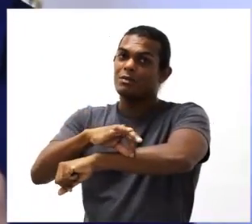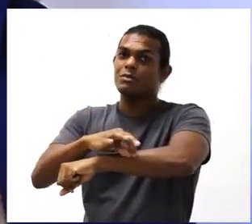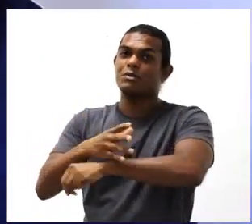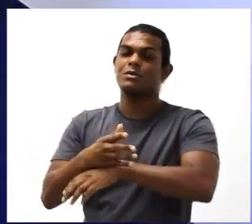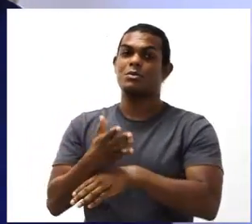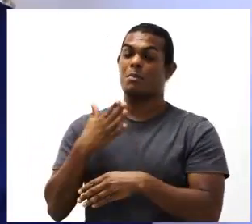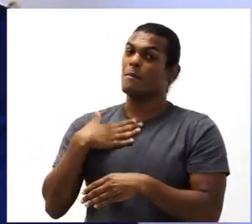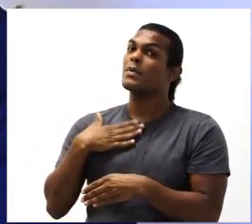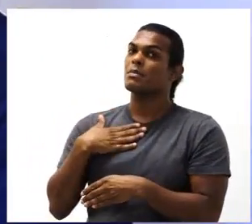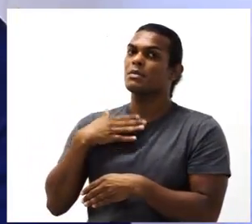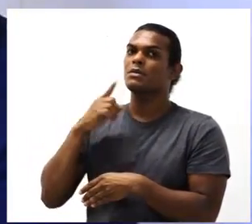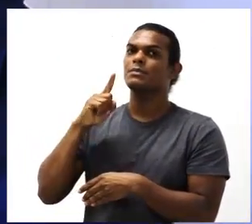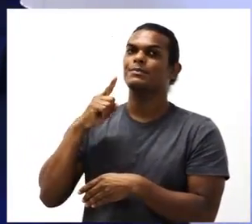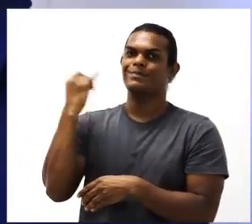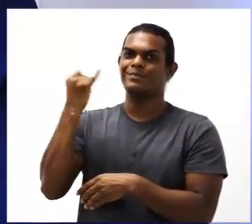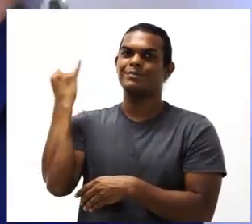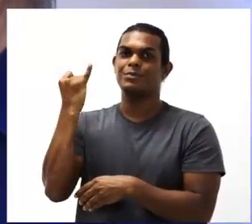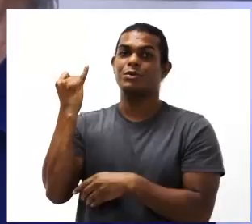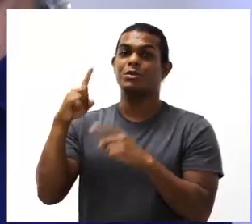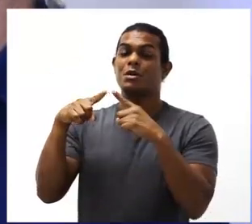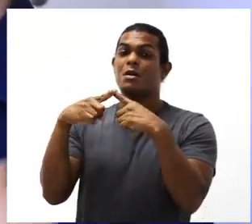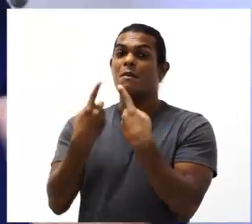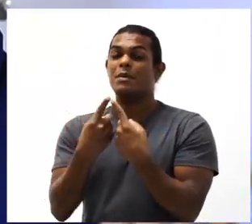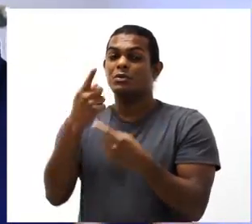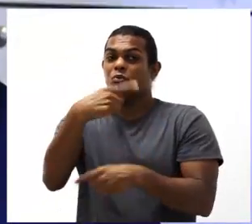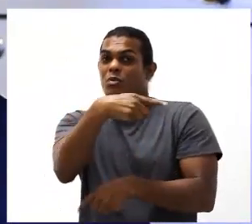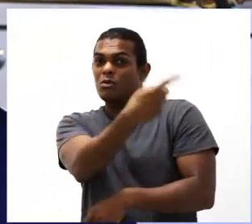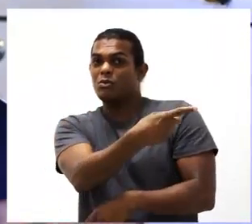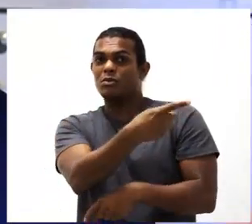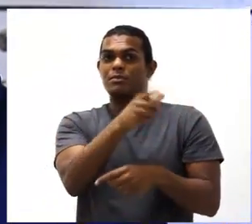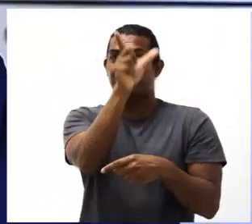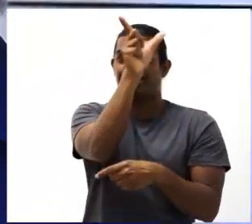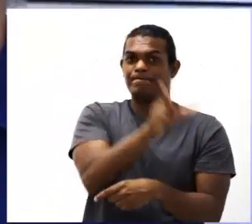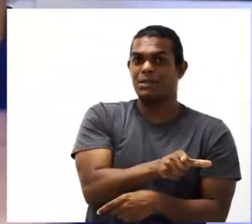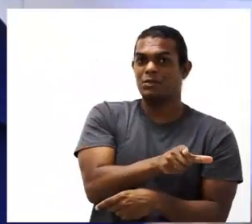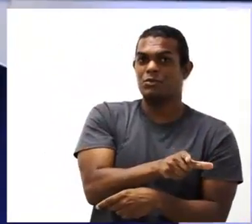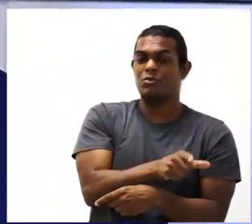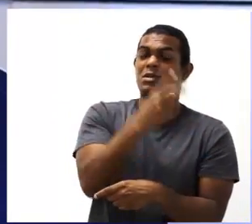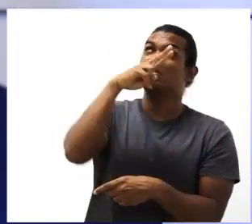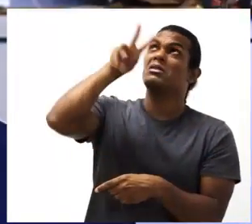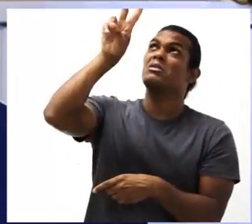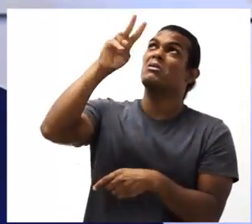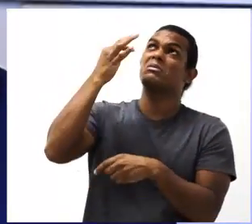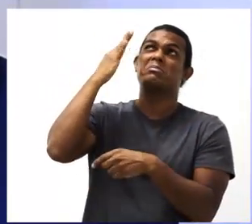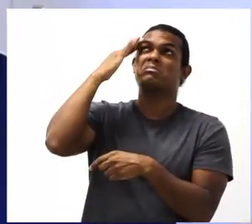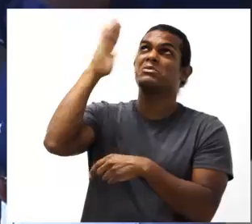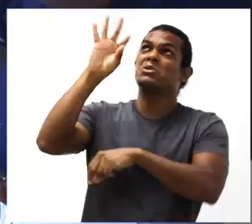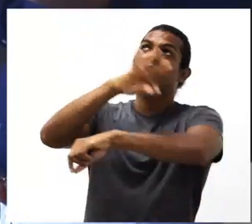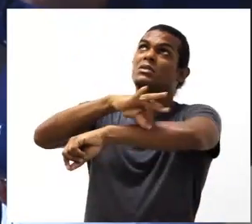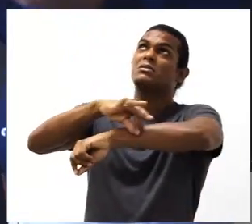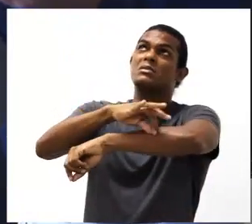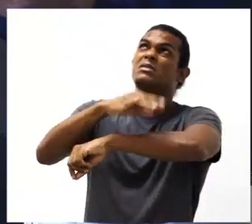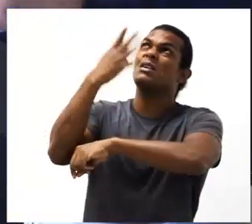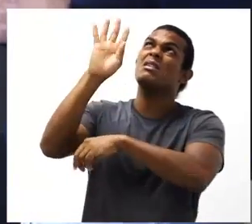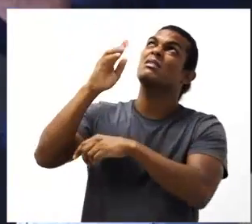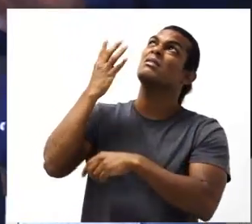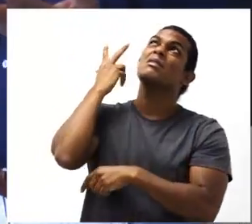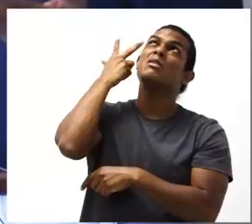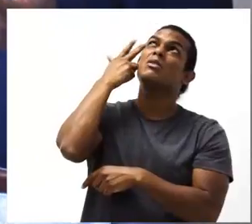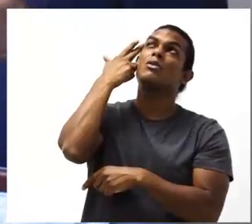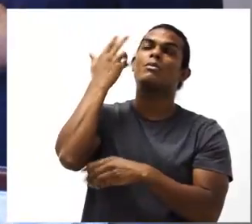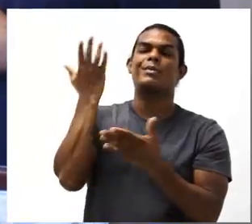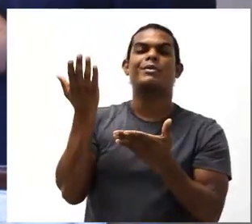eventualmente. Para outra pessoa que não conhece nada, aquela rachadura pode ser simplesmente uma rachadura como qualquer outra. Seleção,